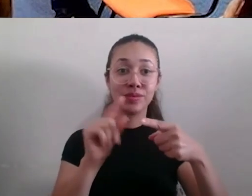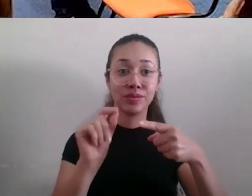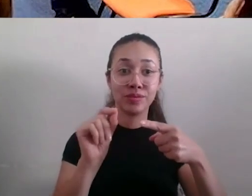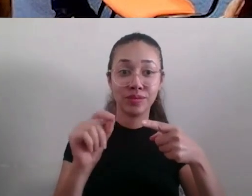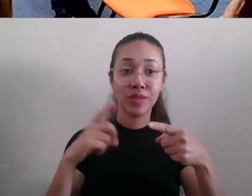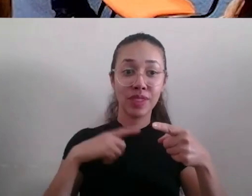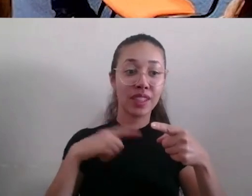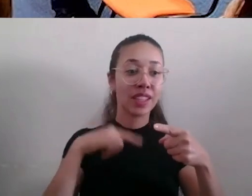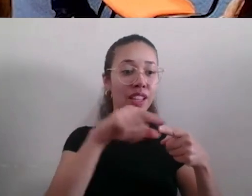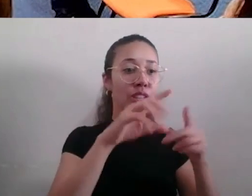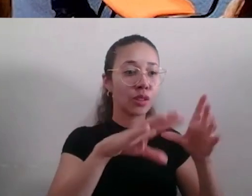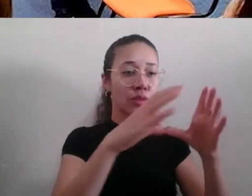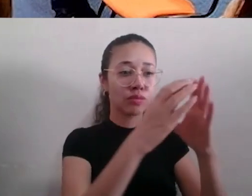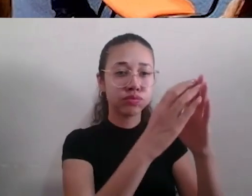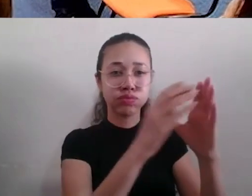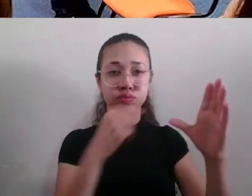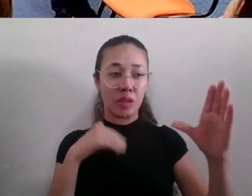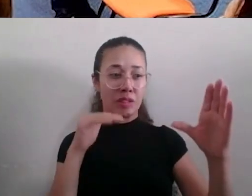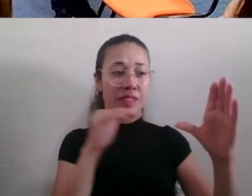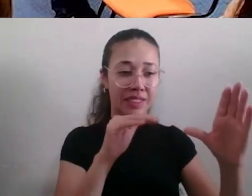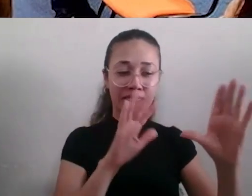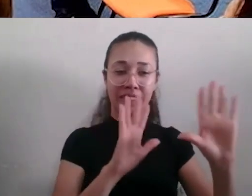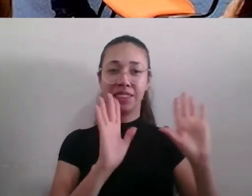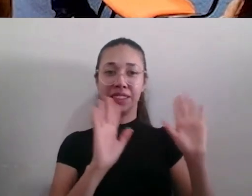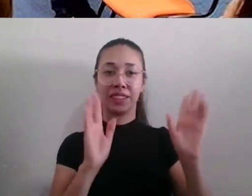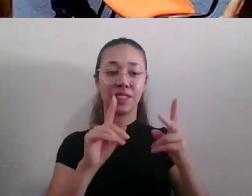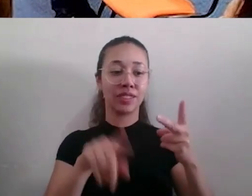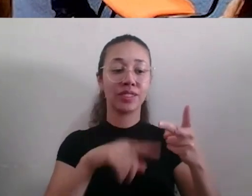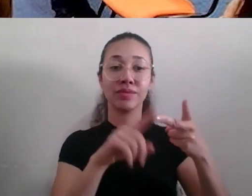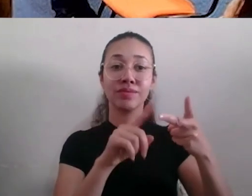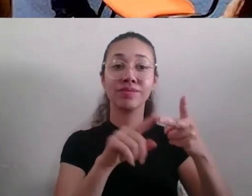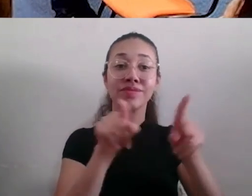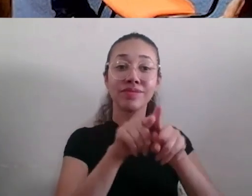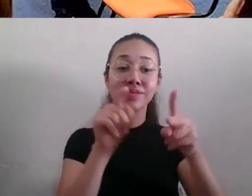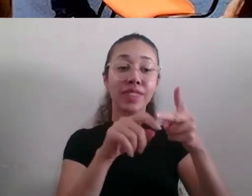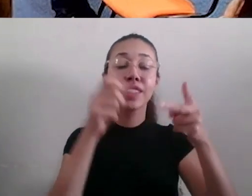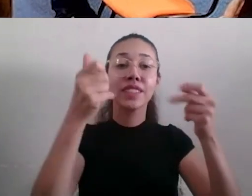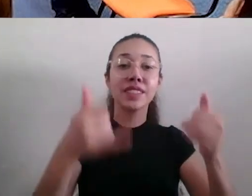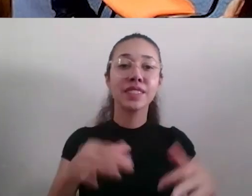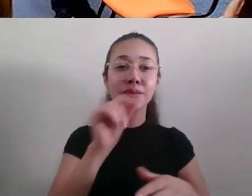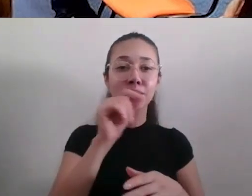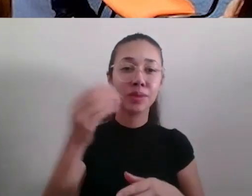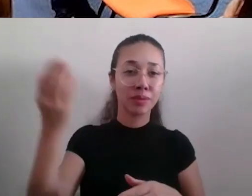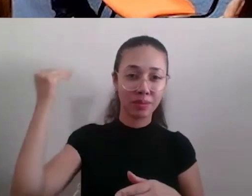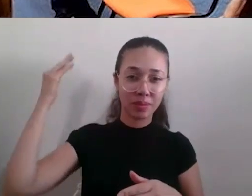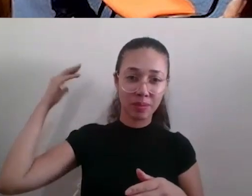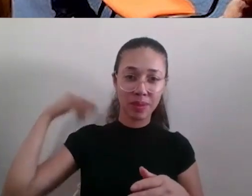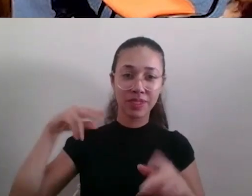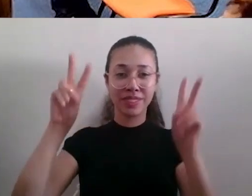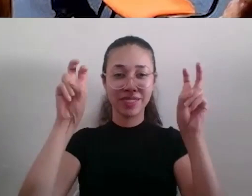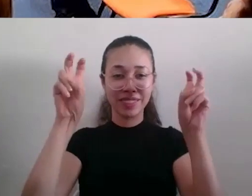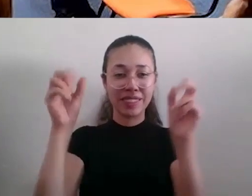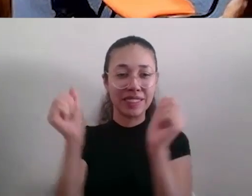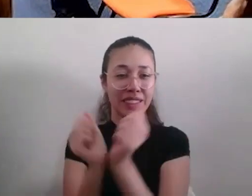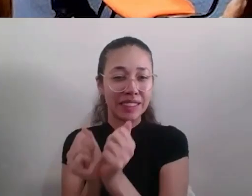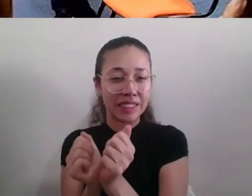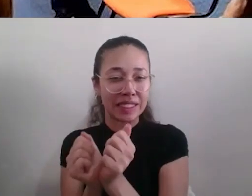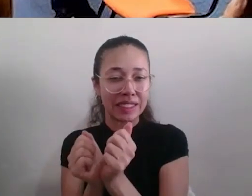e O Visconde, que trazem à tona o passado escravocrata da sua família.